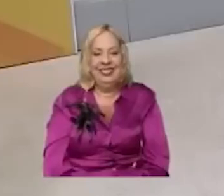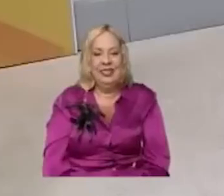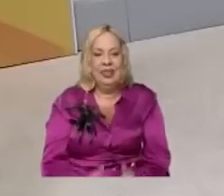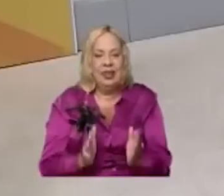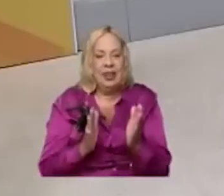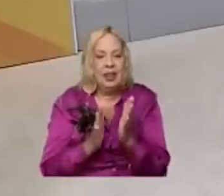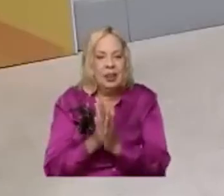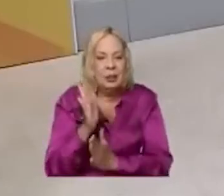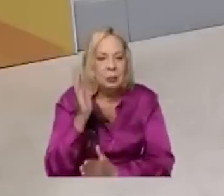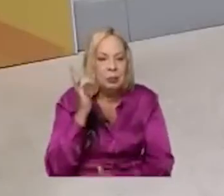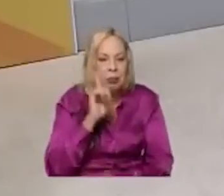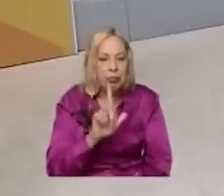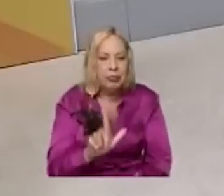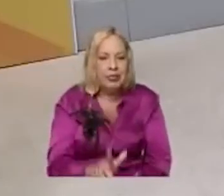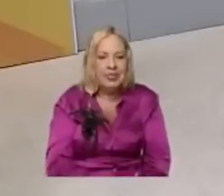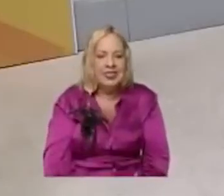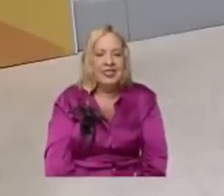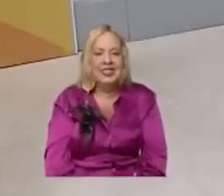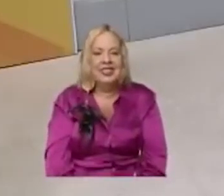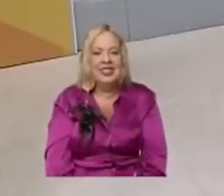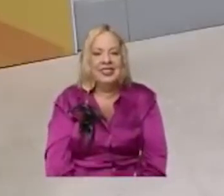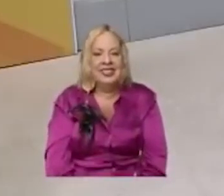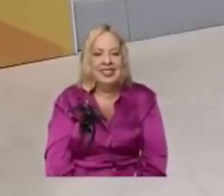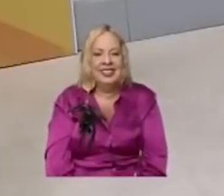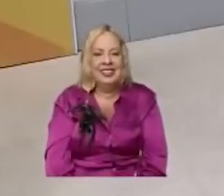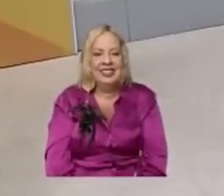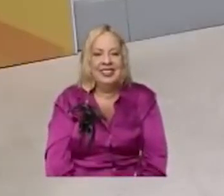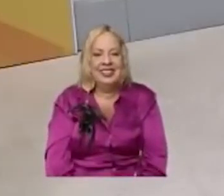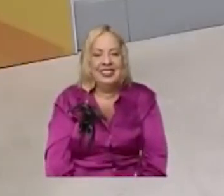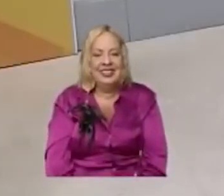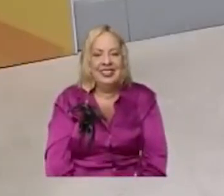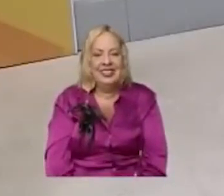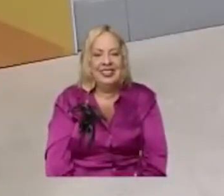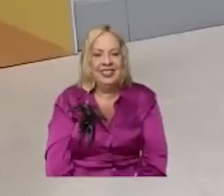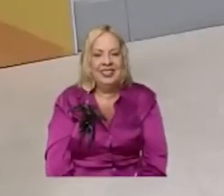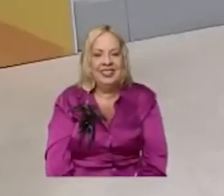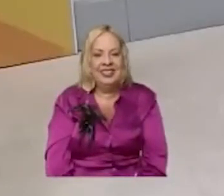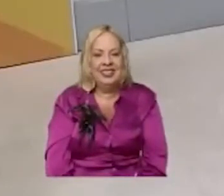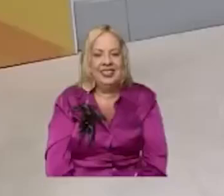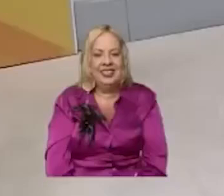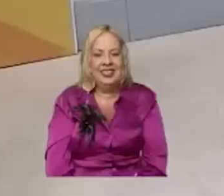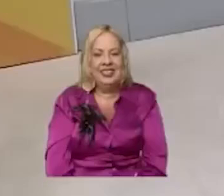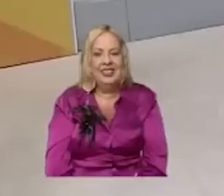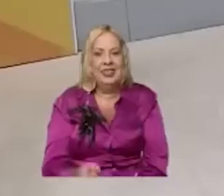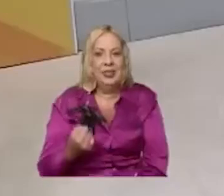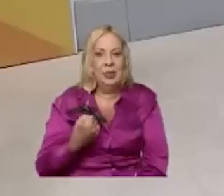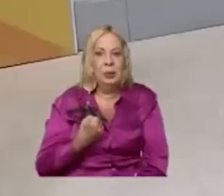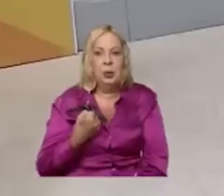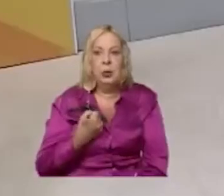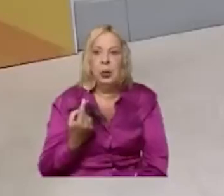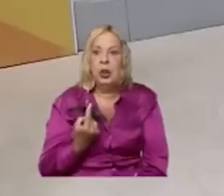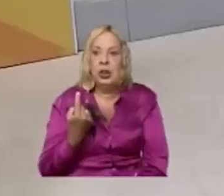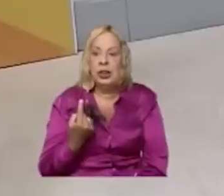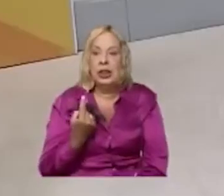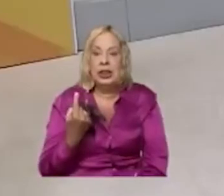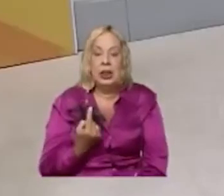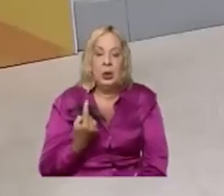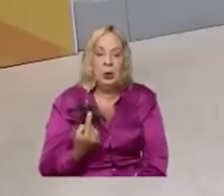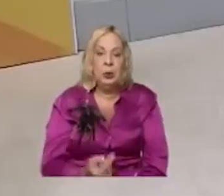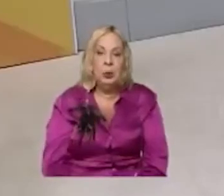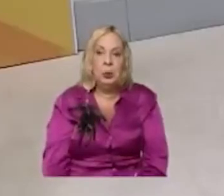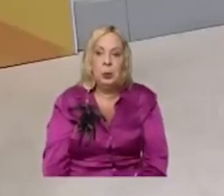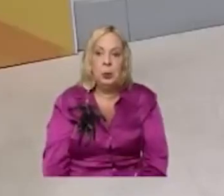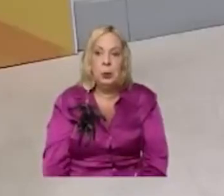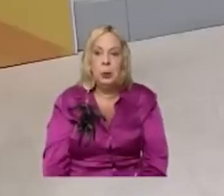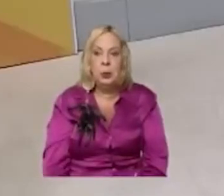Decidiu, meu Decidido. Amigo! Decidido! Ah, compadre, o negócio foi bom, tá por fora. Foi